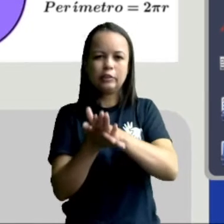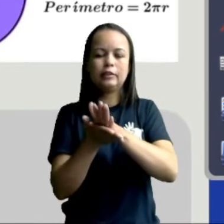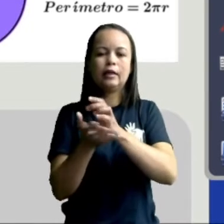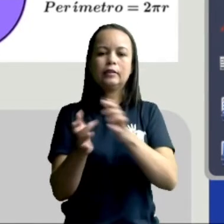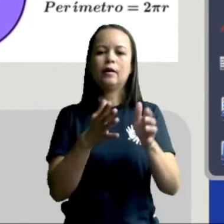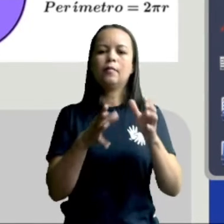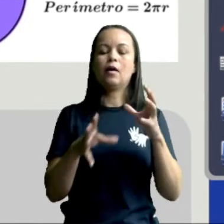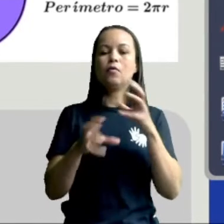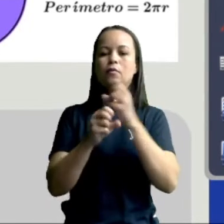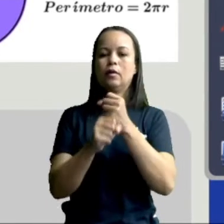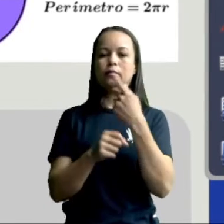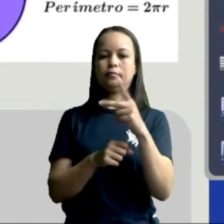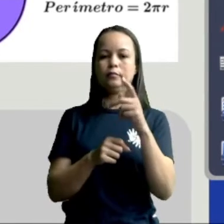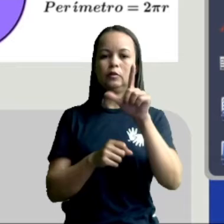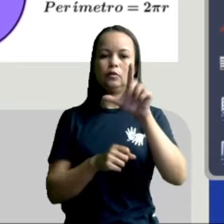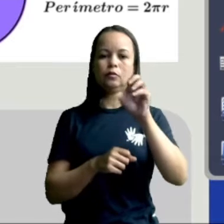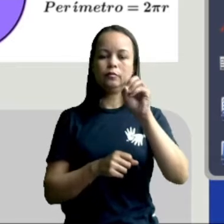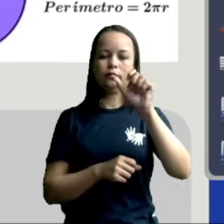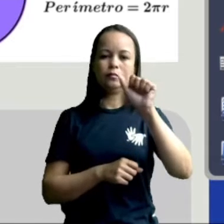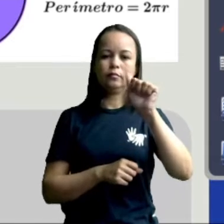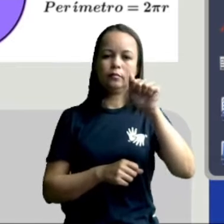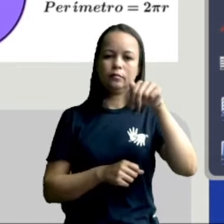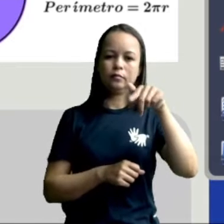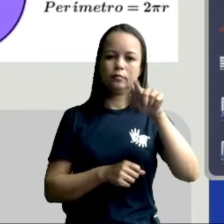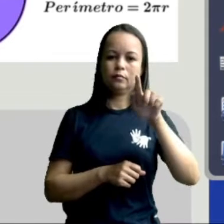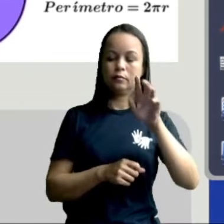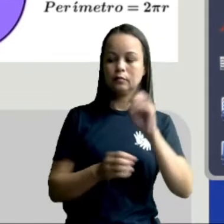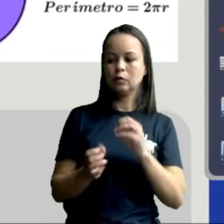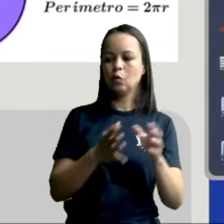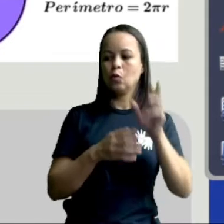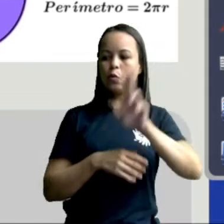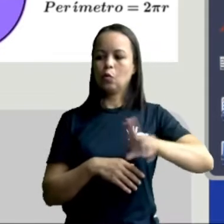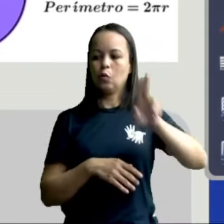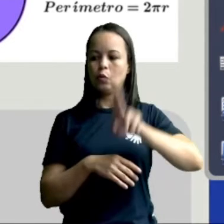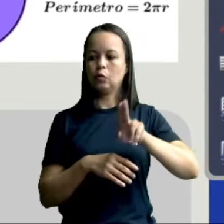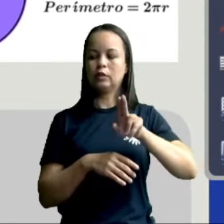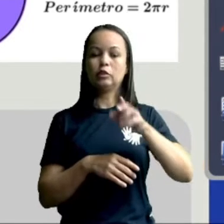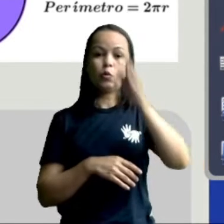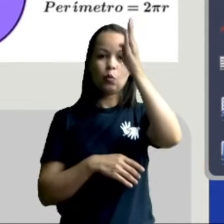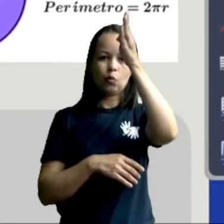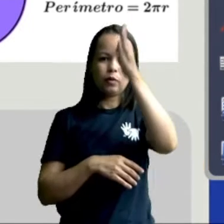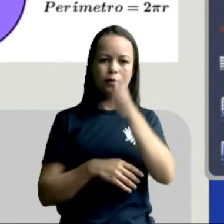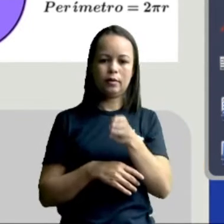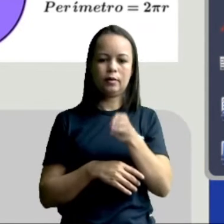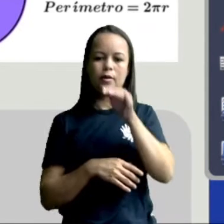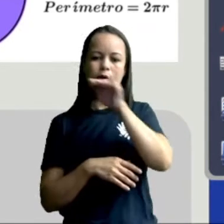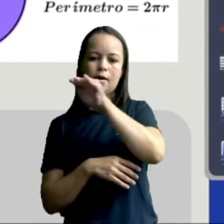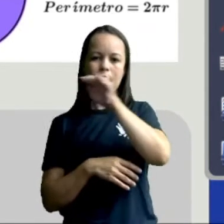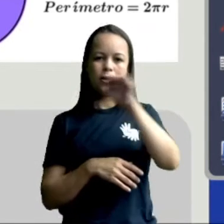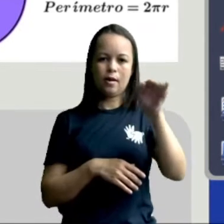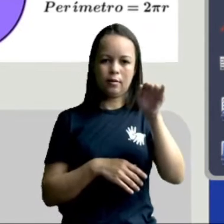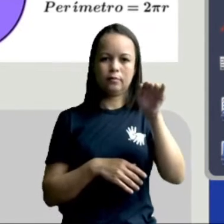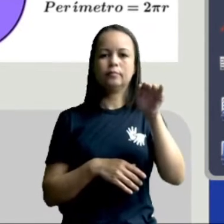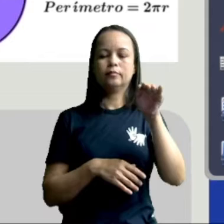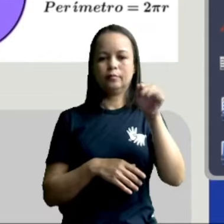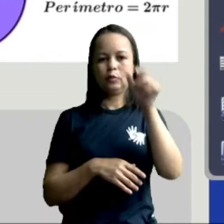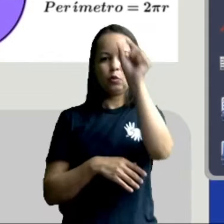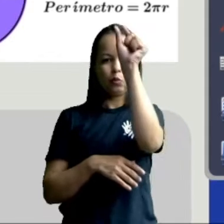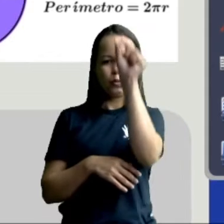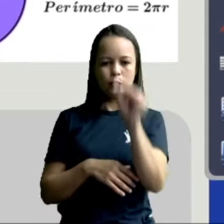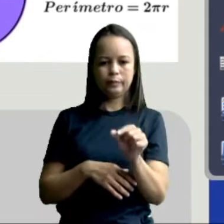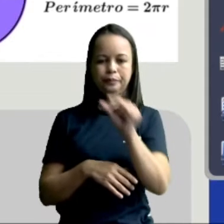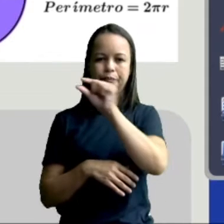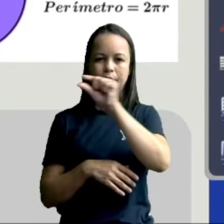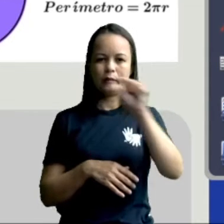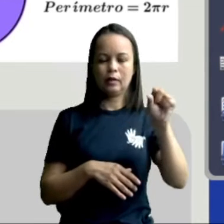Para calcular a área de um losango usando a fórmula, ó, a gente usa essas duas dimensões que estão desenhadas aqui no meio do